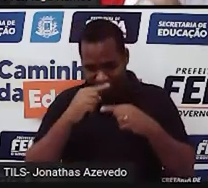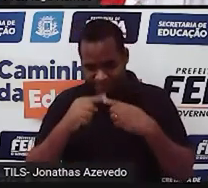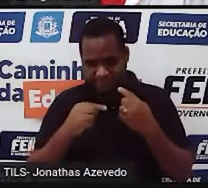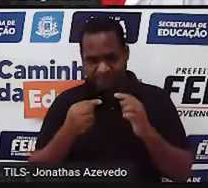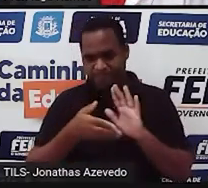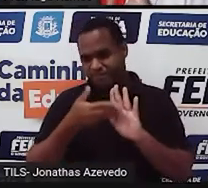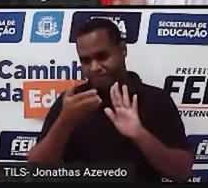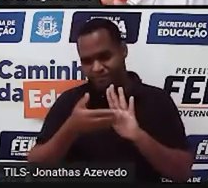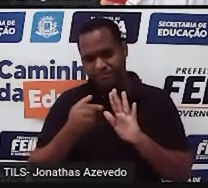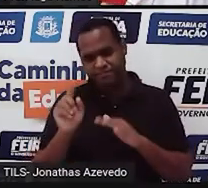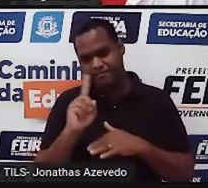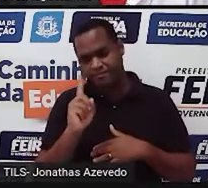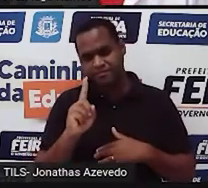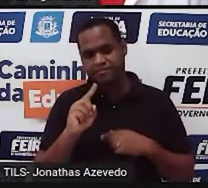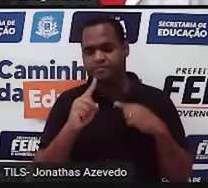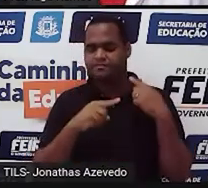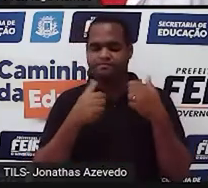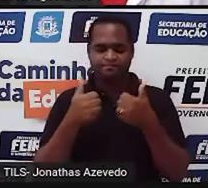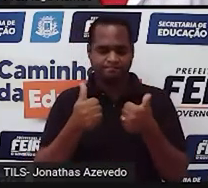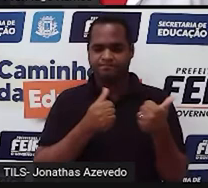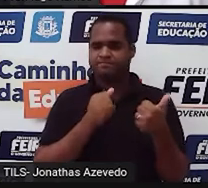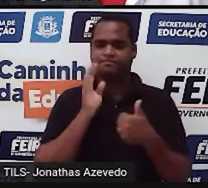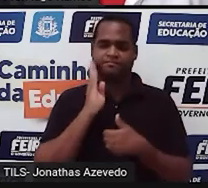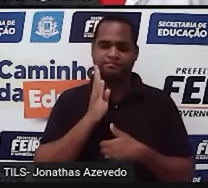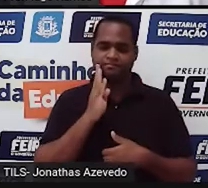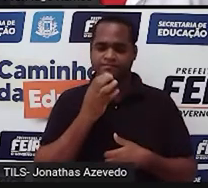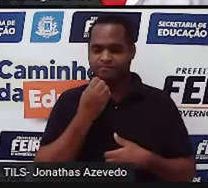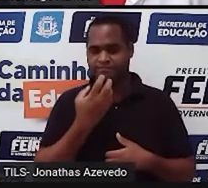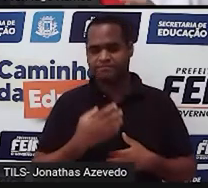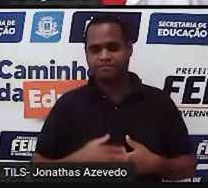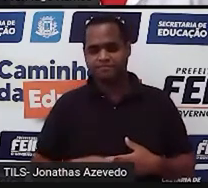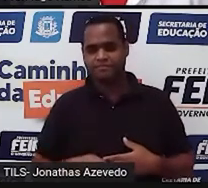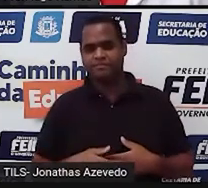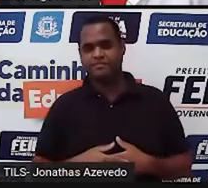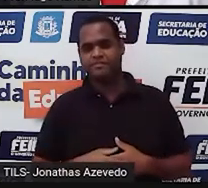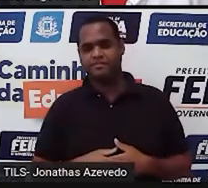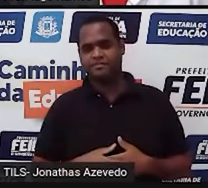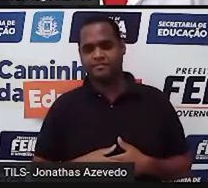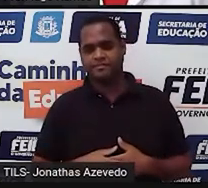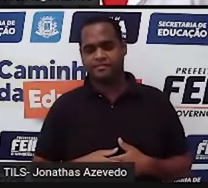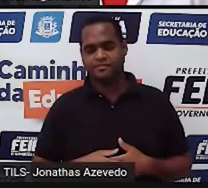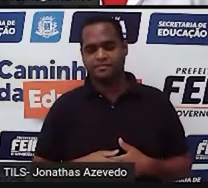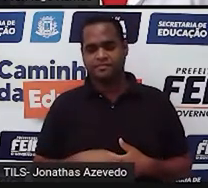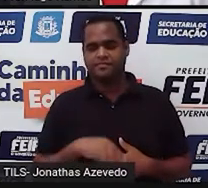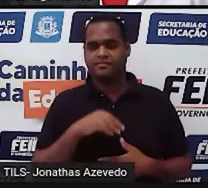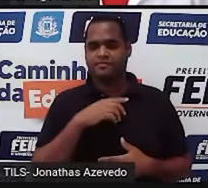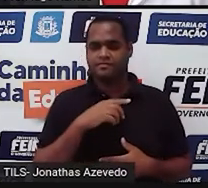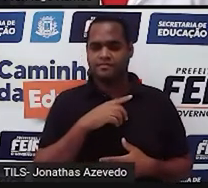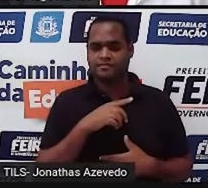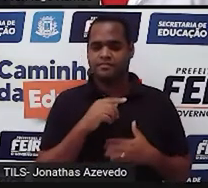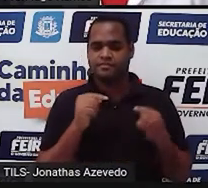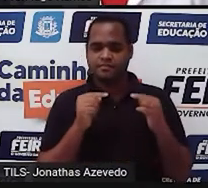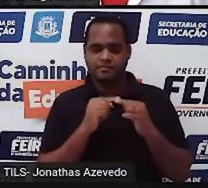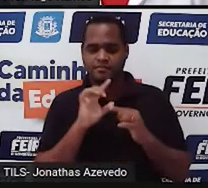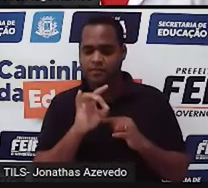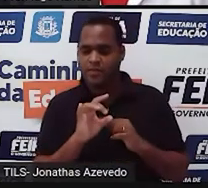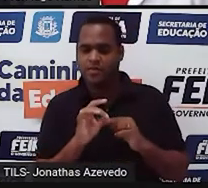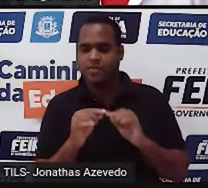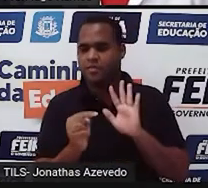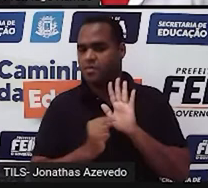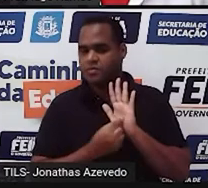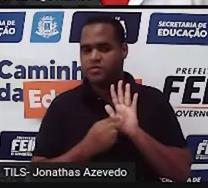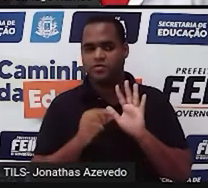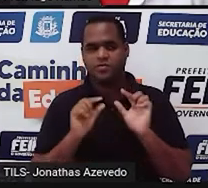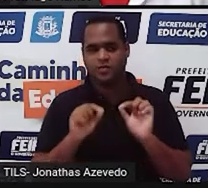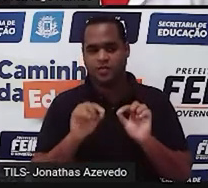tira a régua Deixa ela aí bonitinha tá você vai agora do mesmo jeito vai marcar um ponto só que